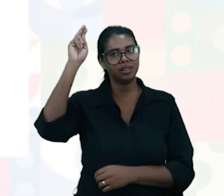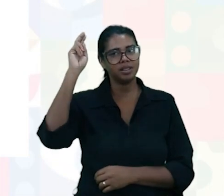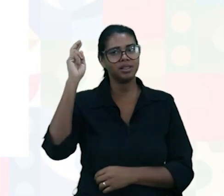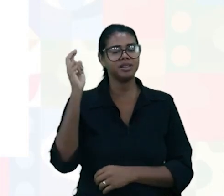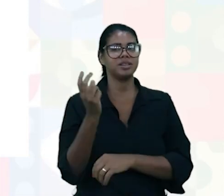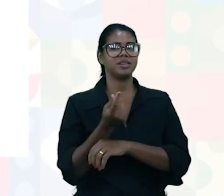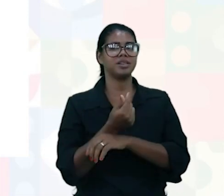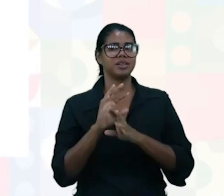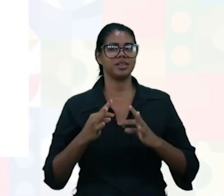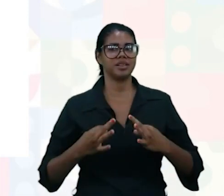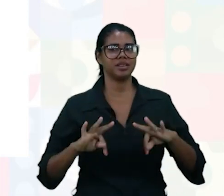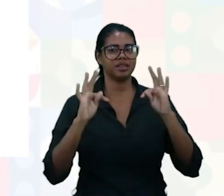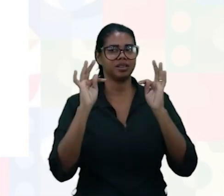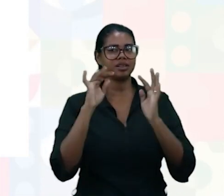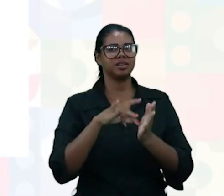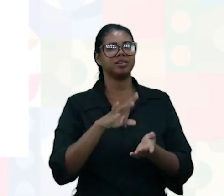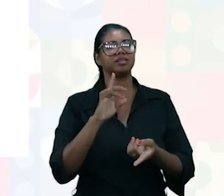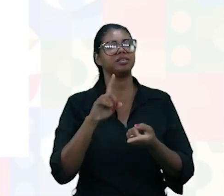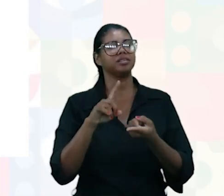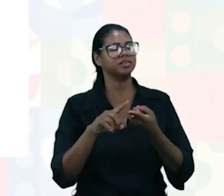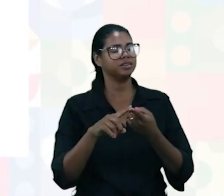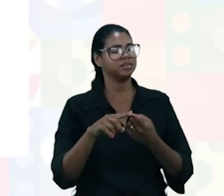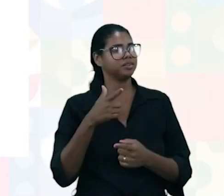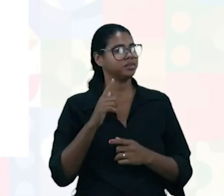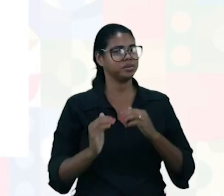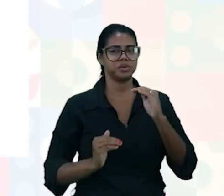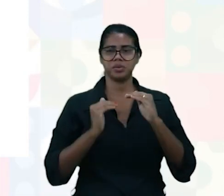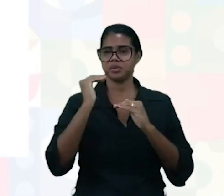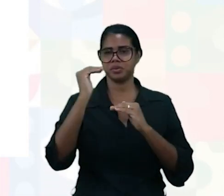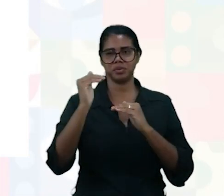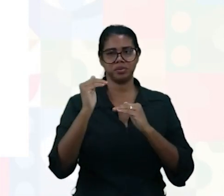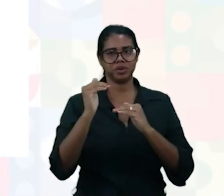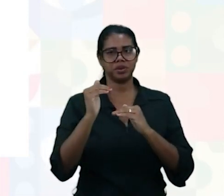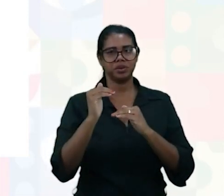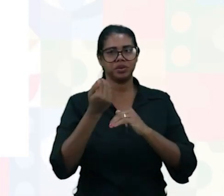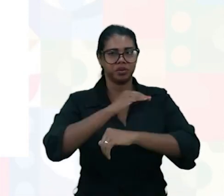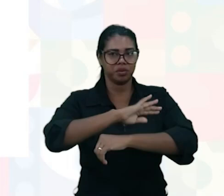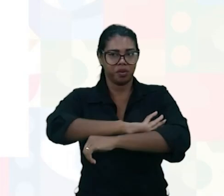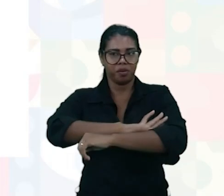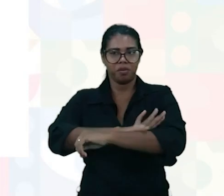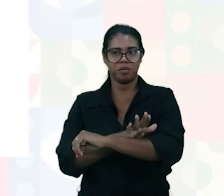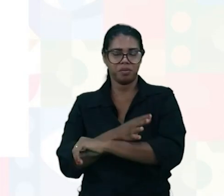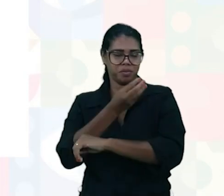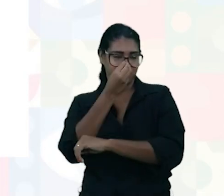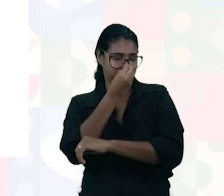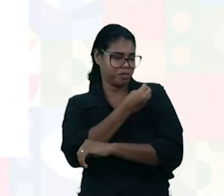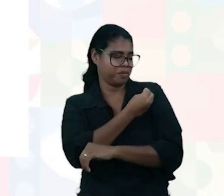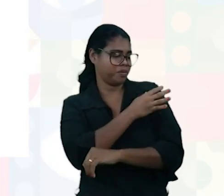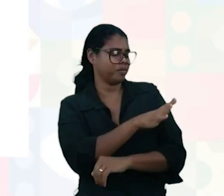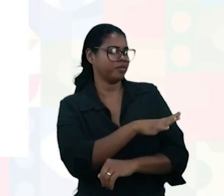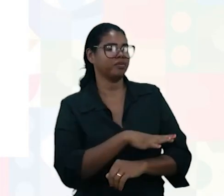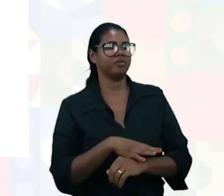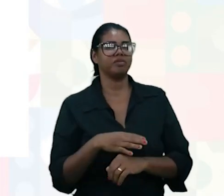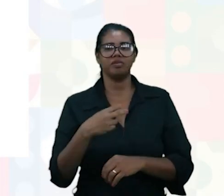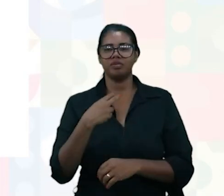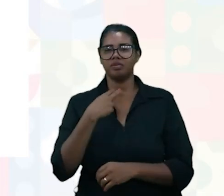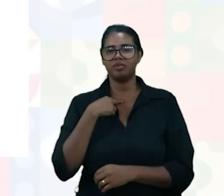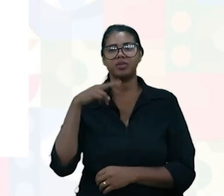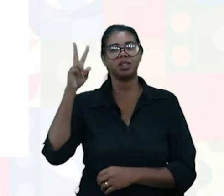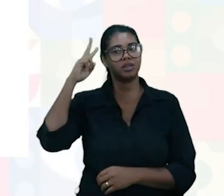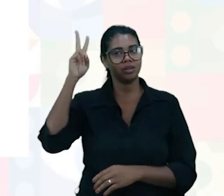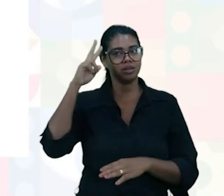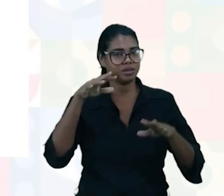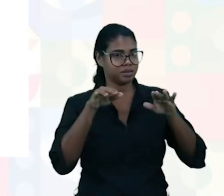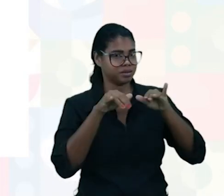potência tecnológica, isso na verdade não é superioridade, se chama preconceito e deve ser combatido, tá certo? Tá certo? É só um lembrete